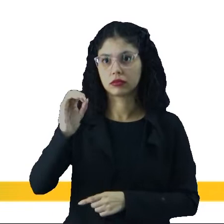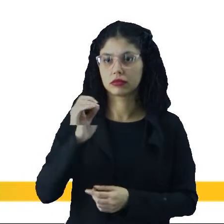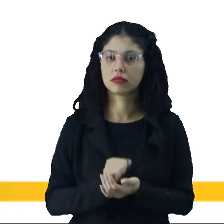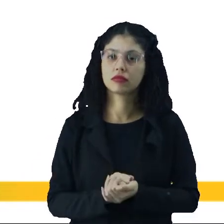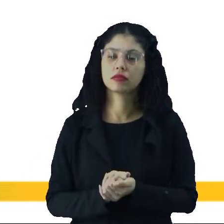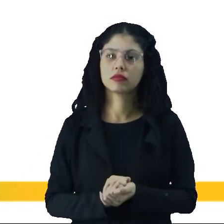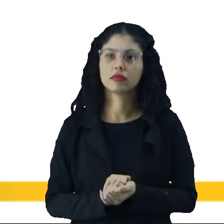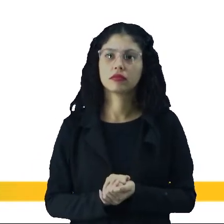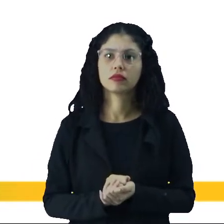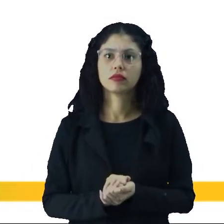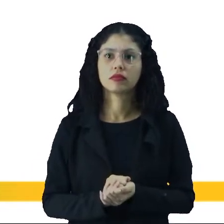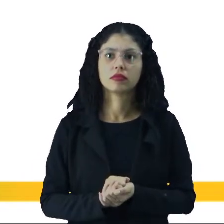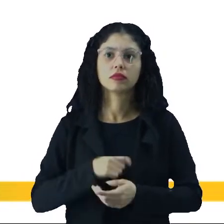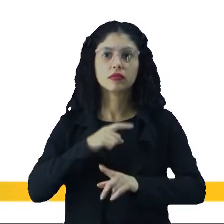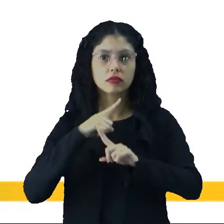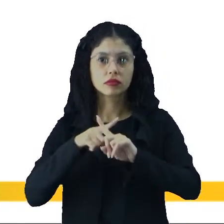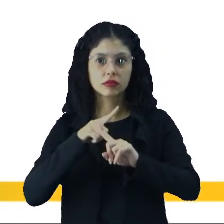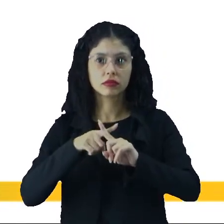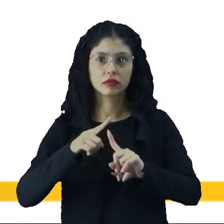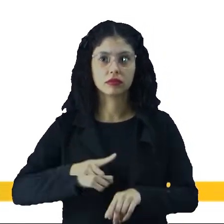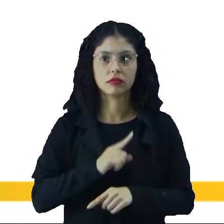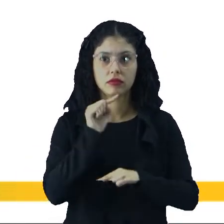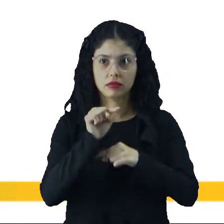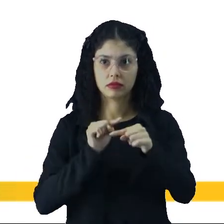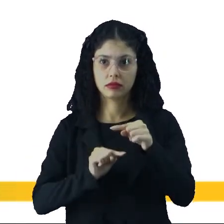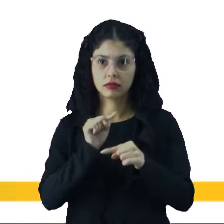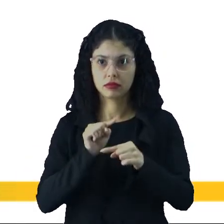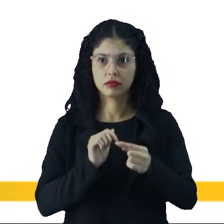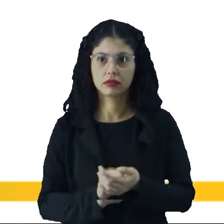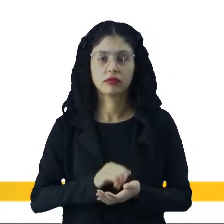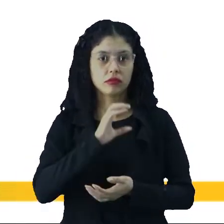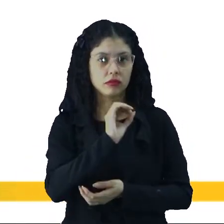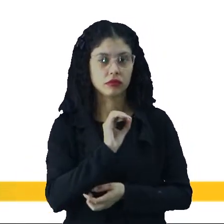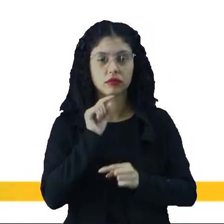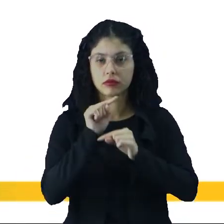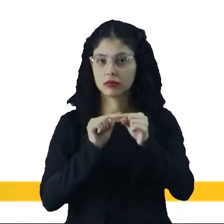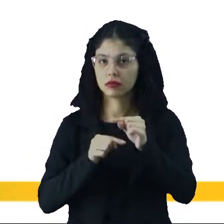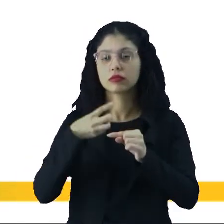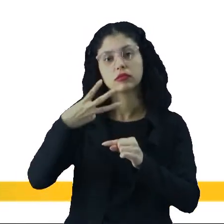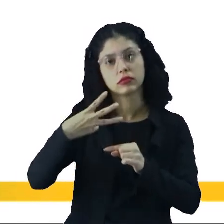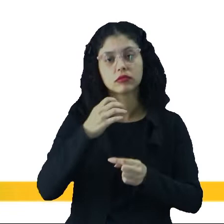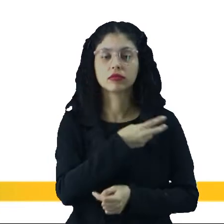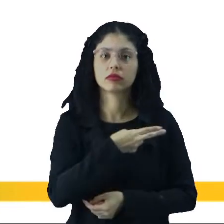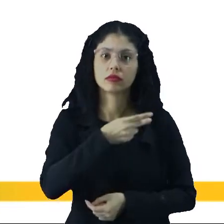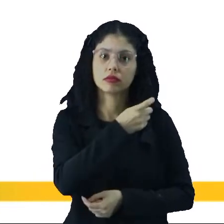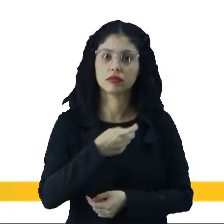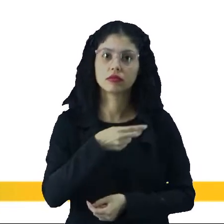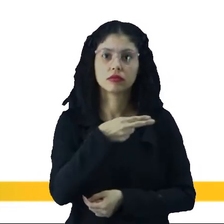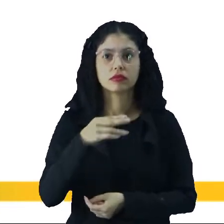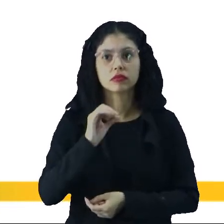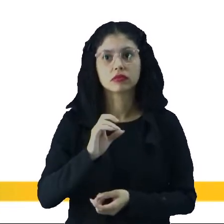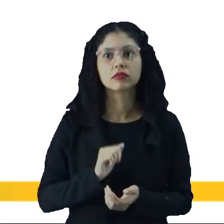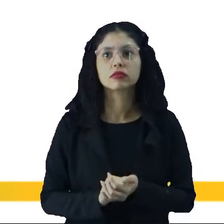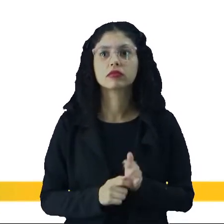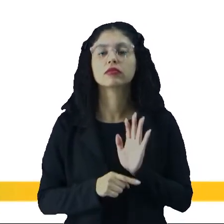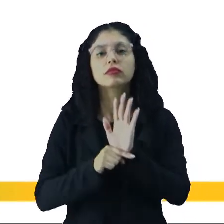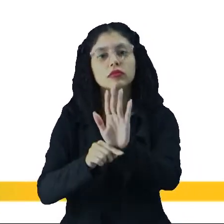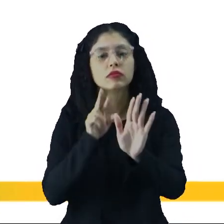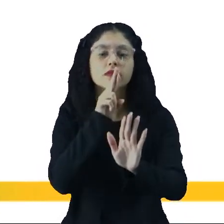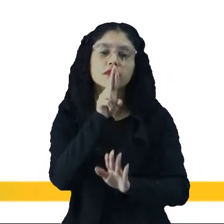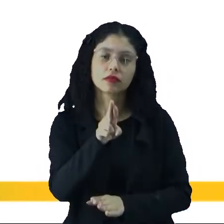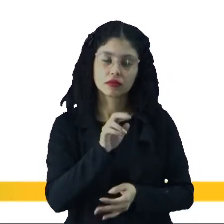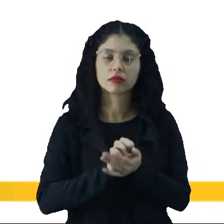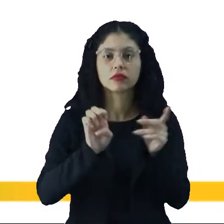O 3 que está multiplicando passa dividindo e 0 dividido para 3 dá 0. Quer dizer que a solução dessa